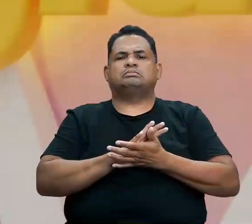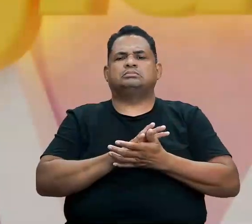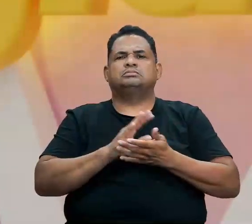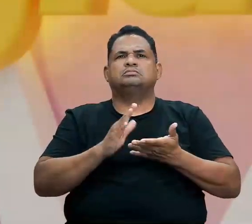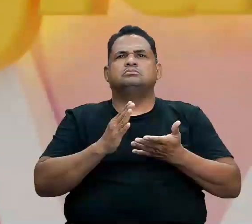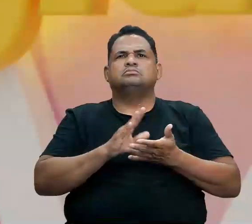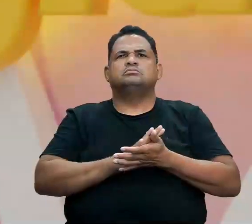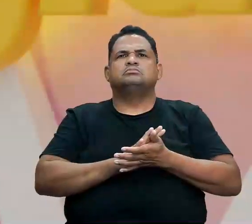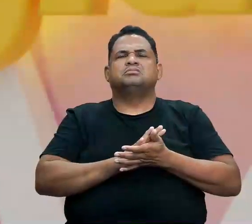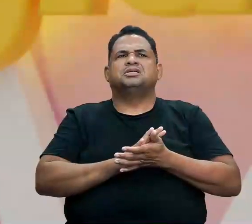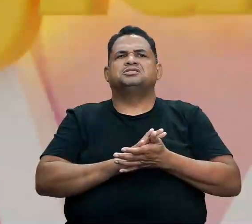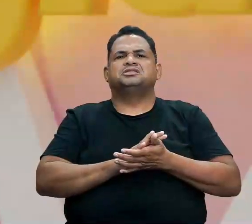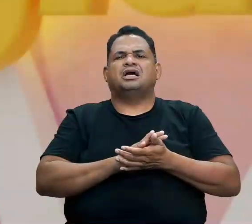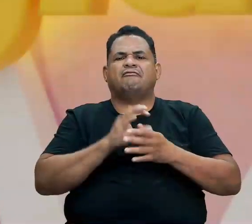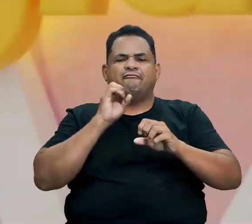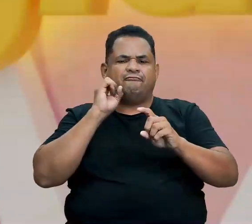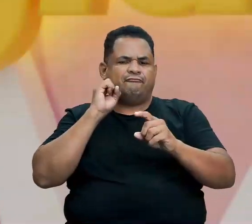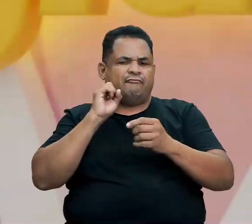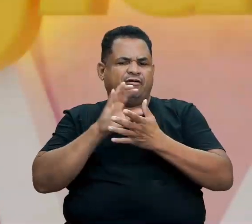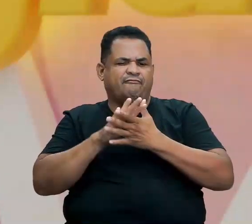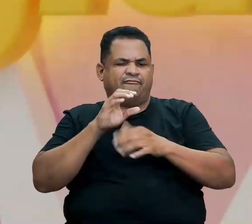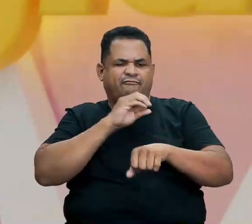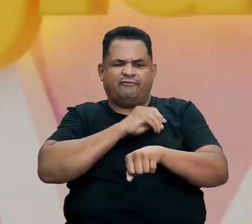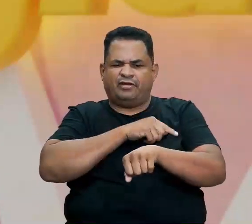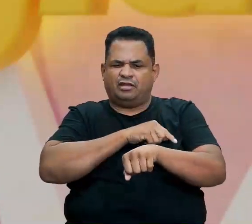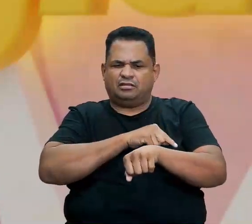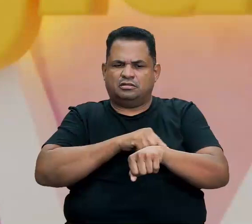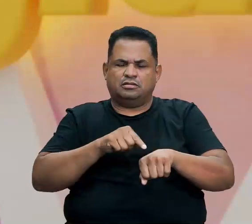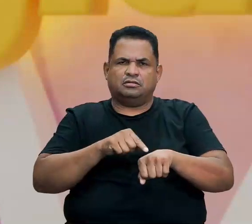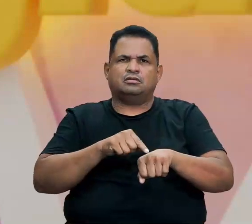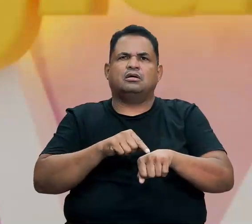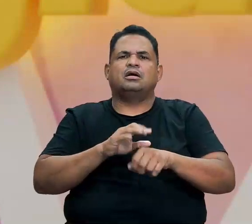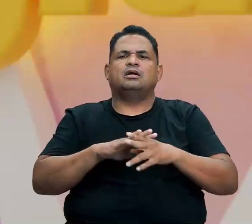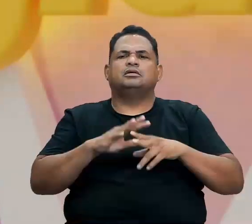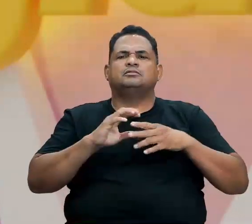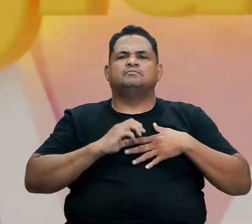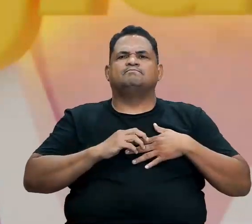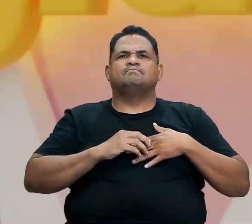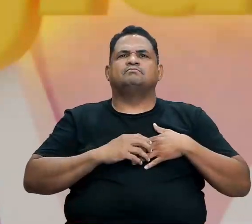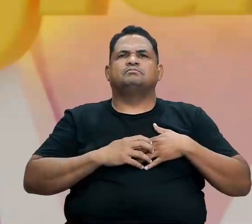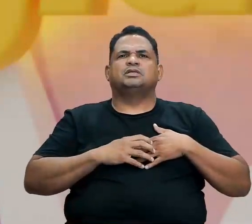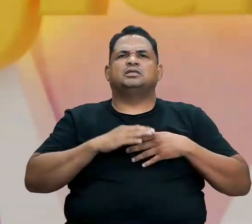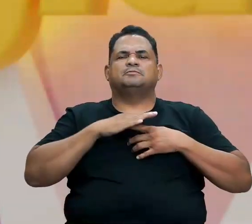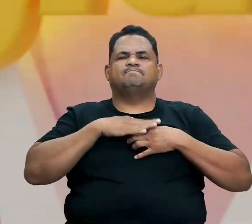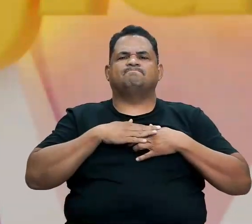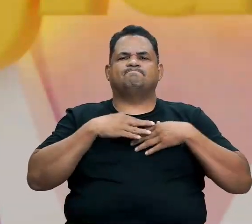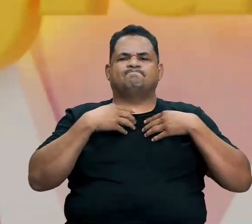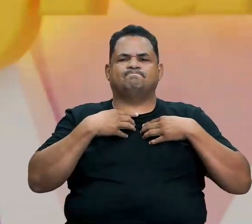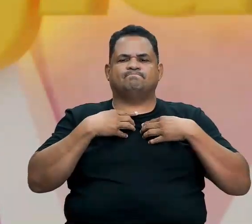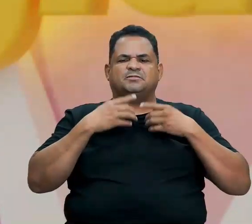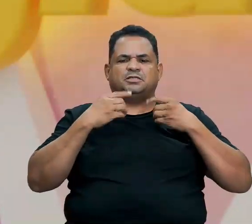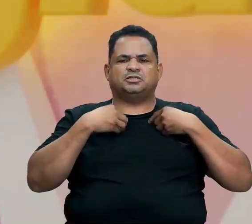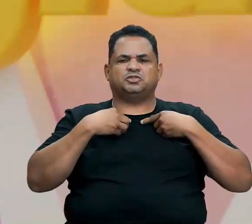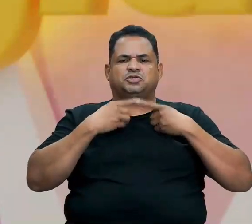Aí quando fere a dignidade humana, aí sim nós devemos